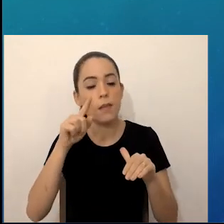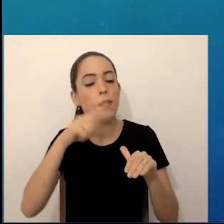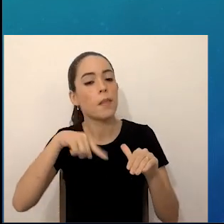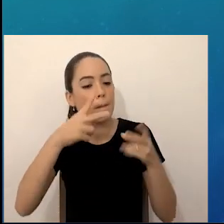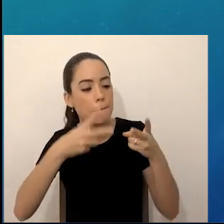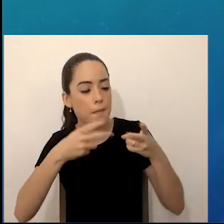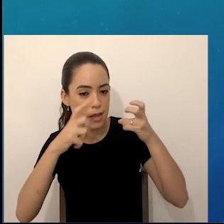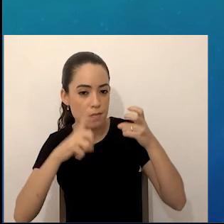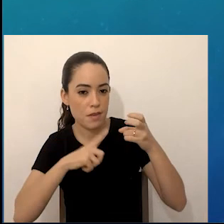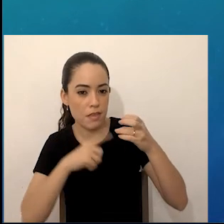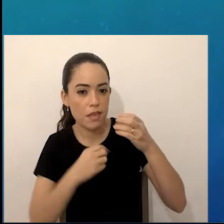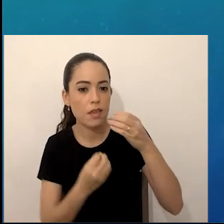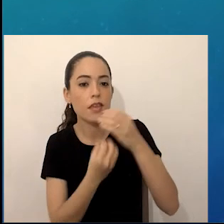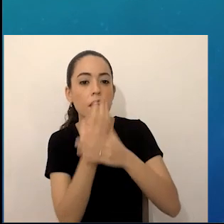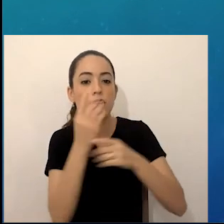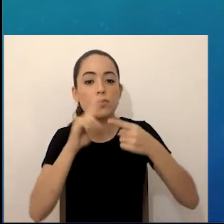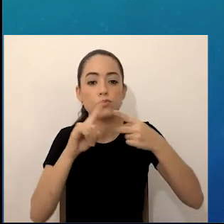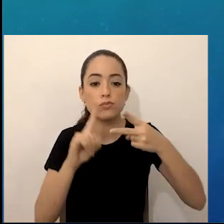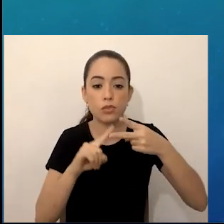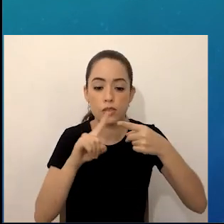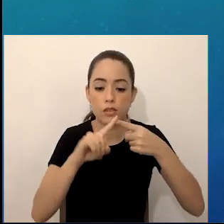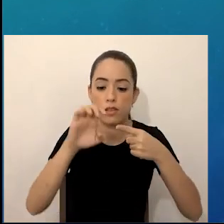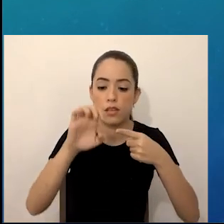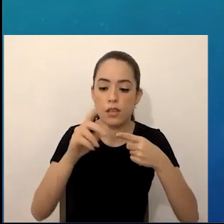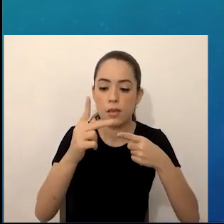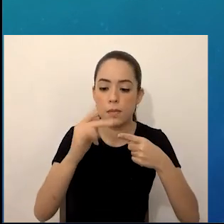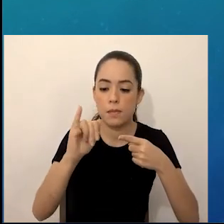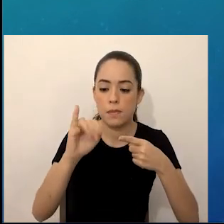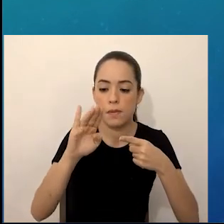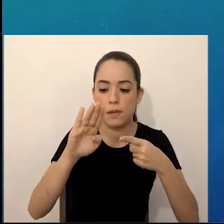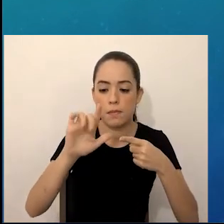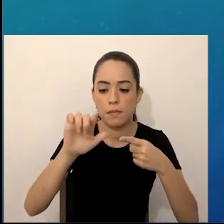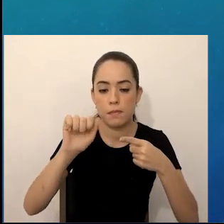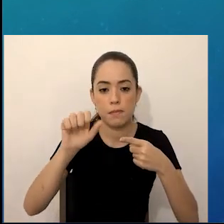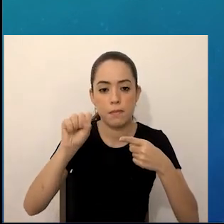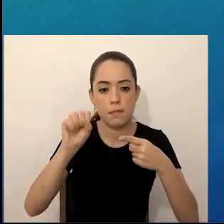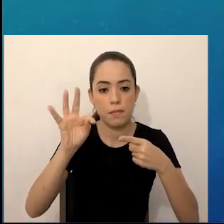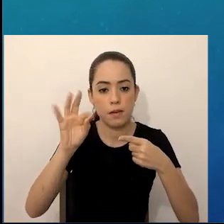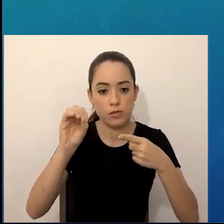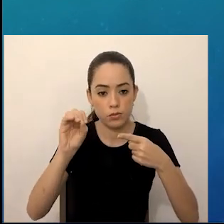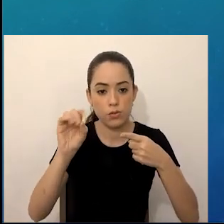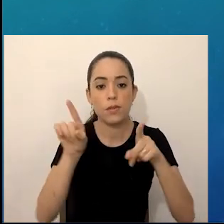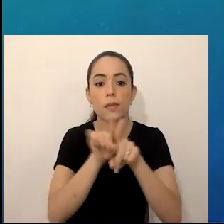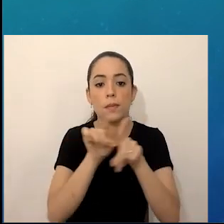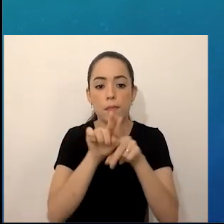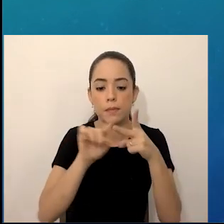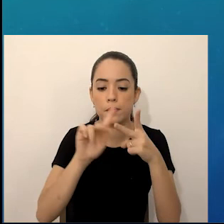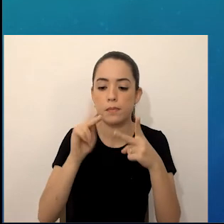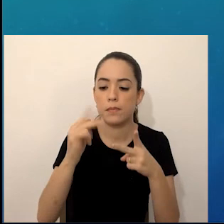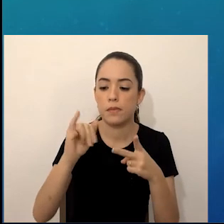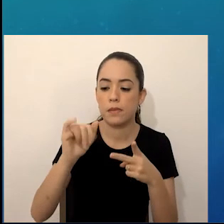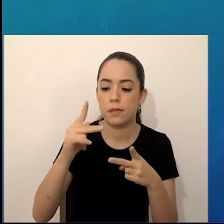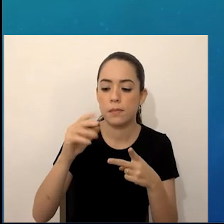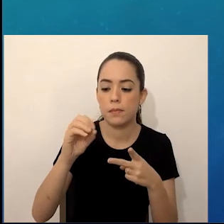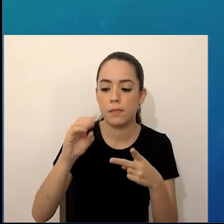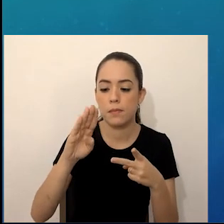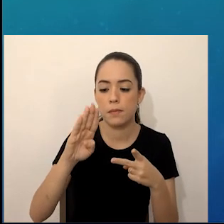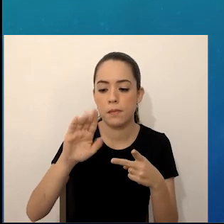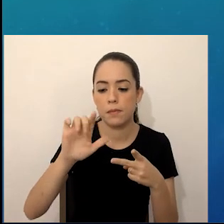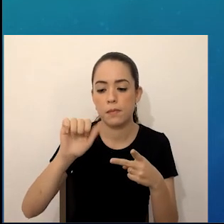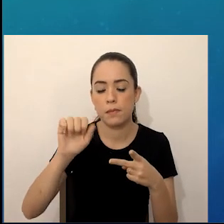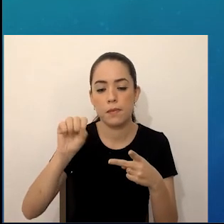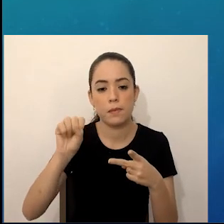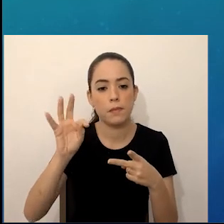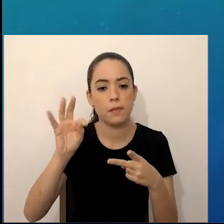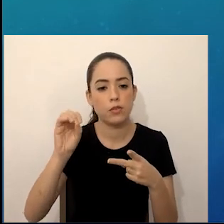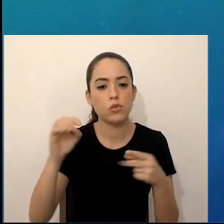do epiblasto e do hipoblasto primário, que caracteriza-se por um